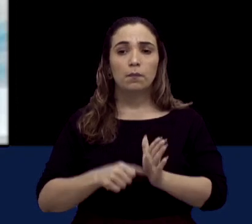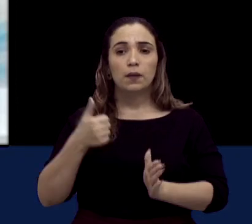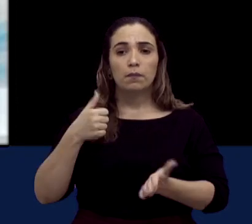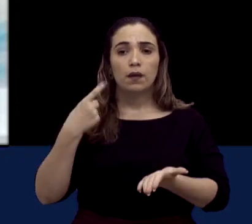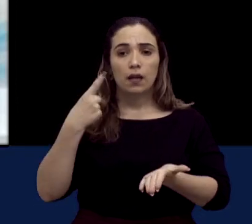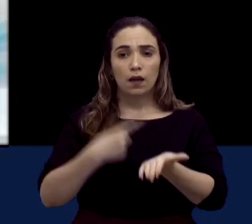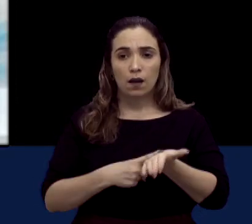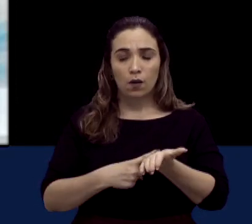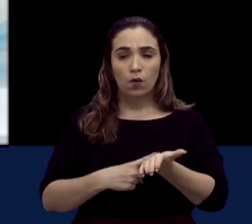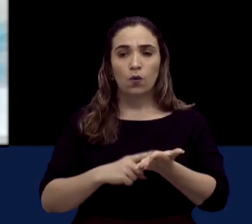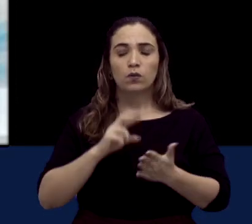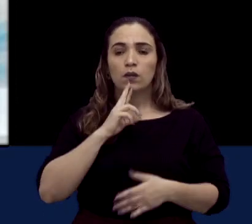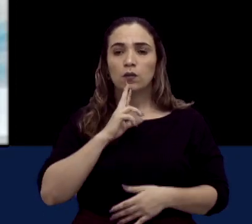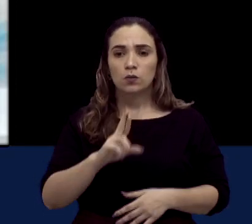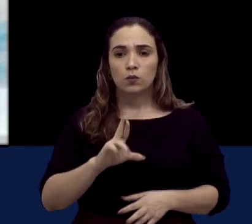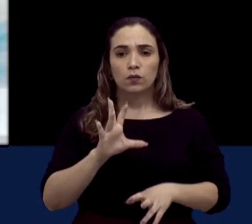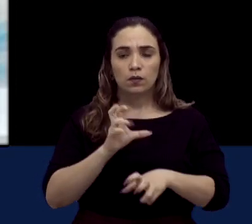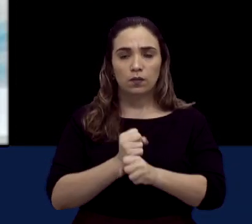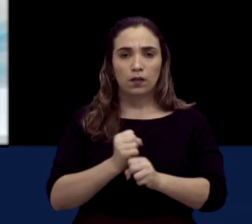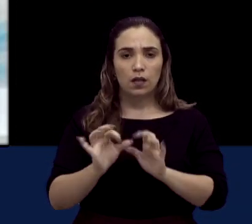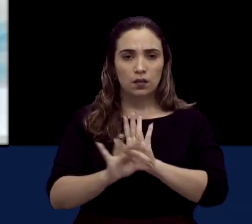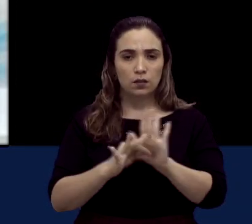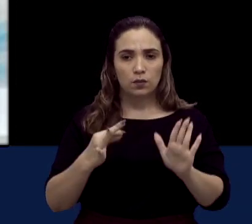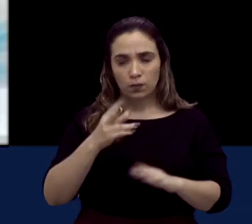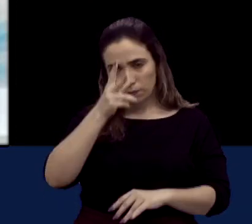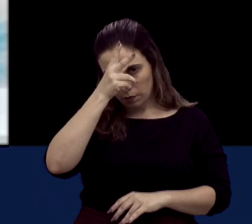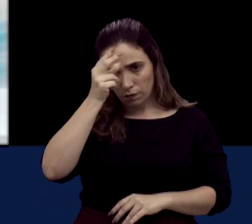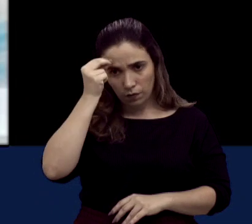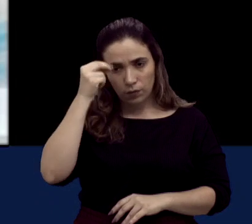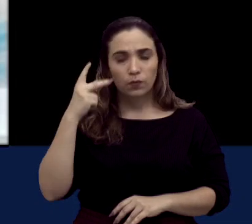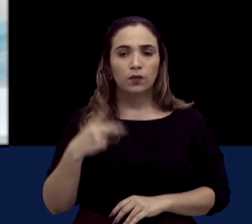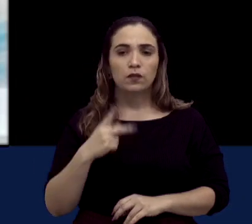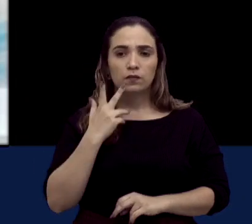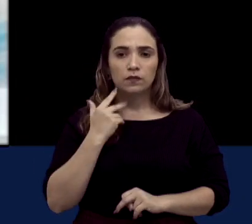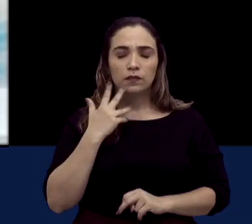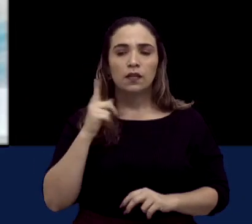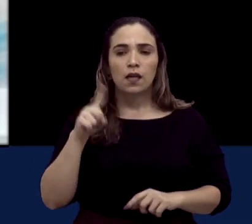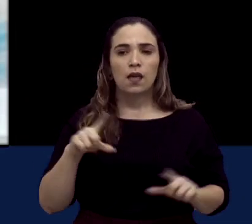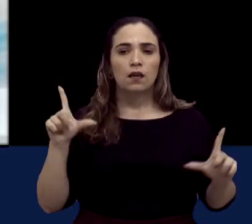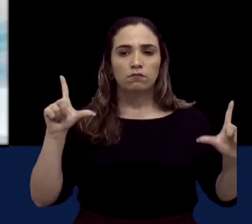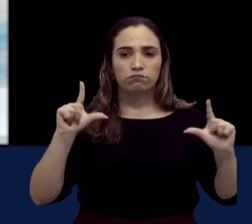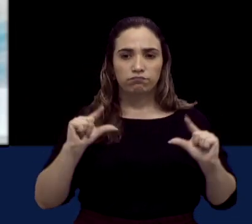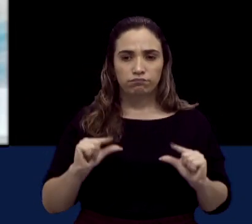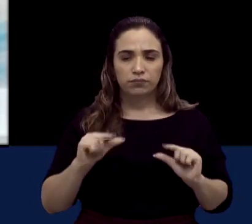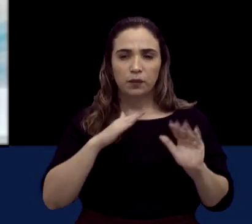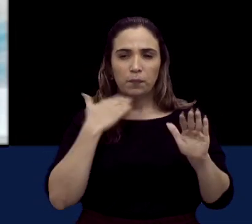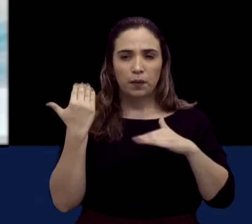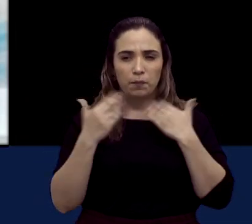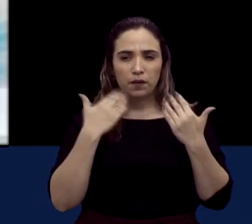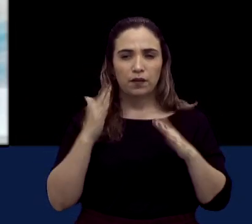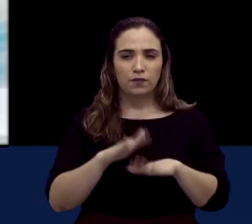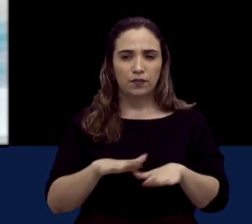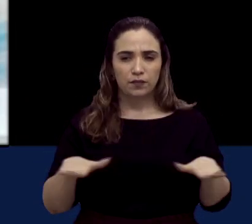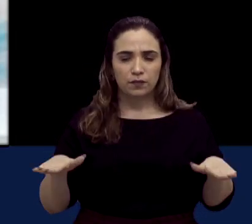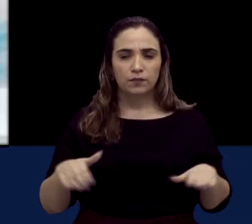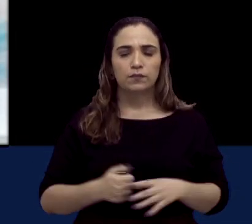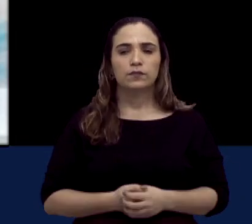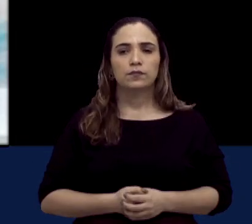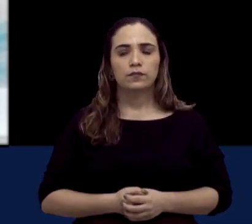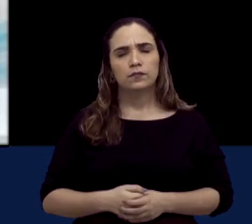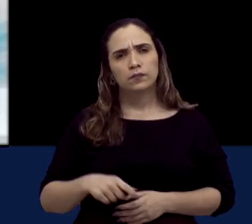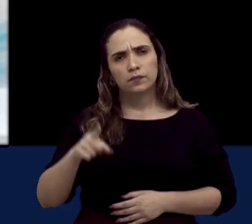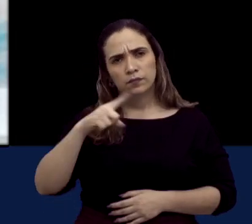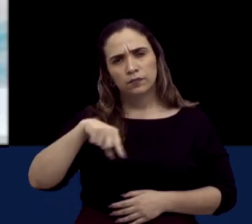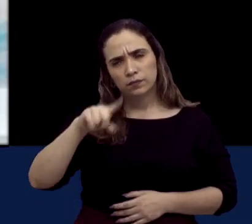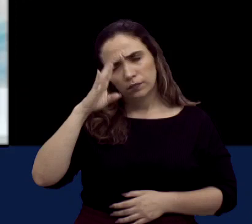de resultado assinado pela Prefeitura de Fortaleza foi a redução da mortalidade infantil, logo vem na cabeça